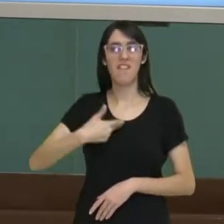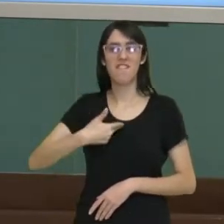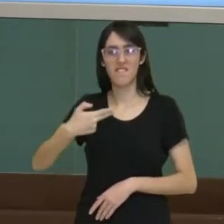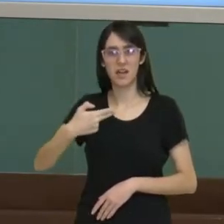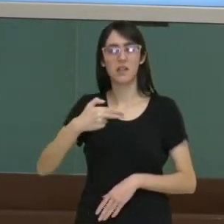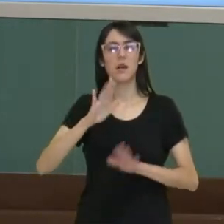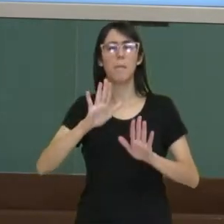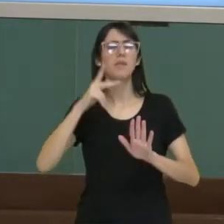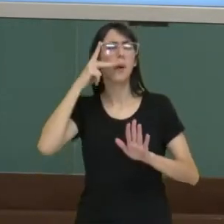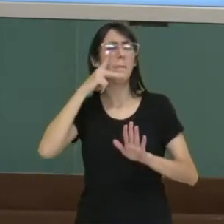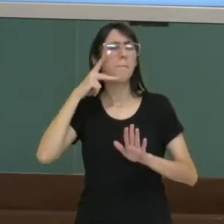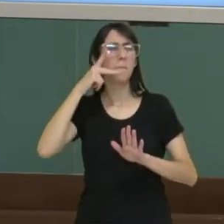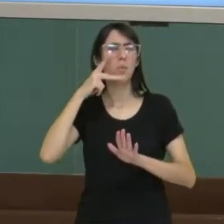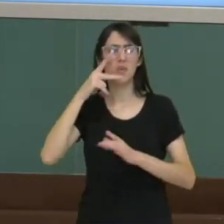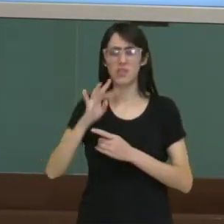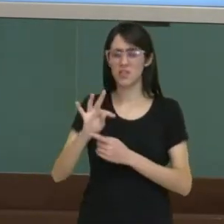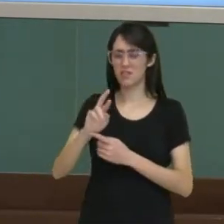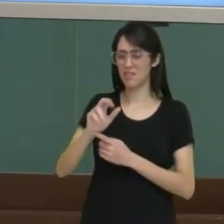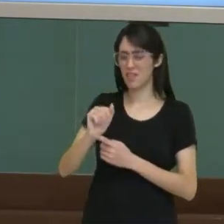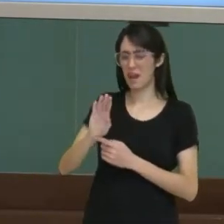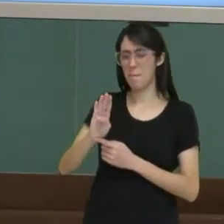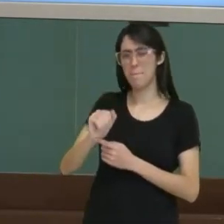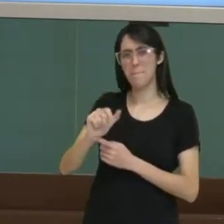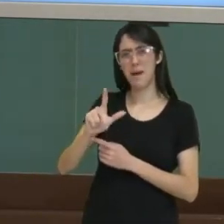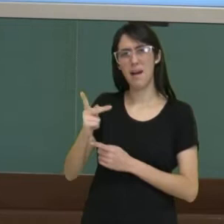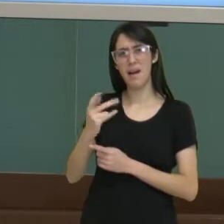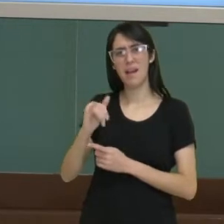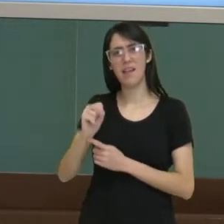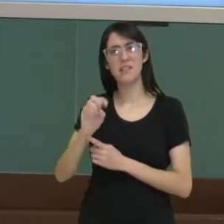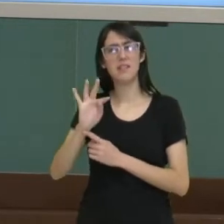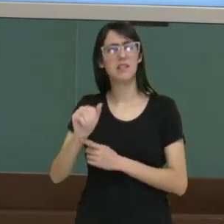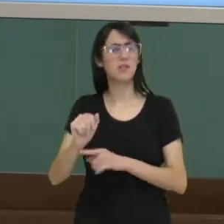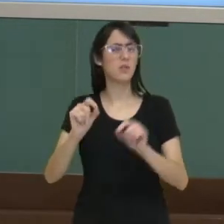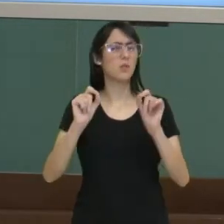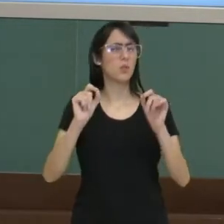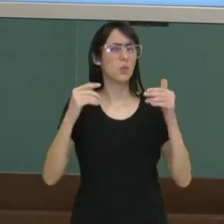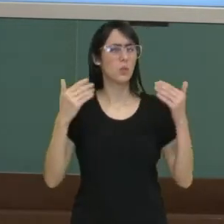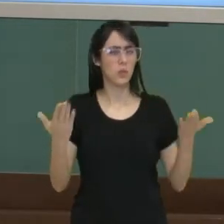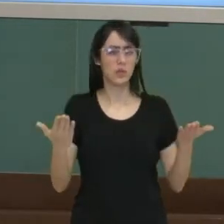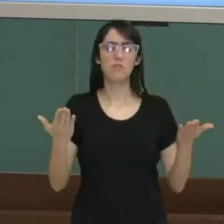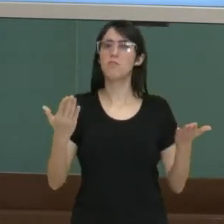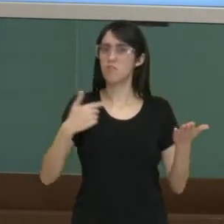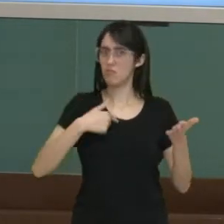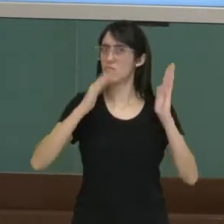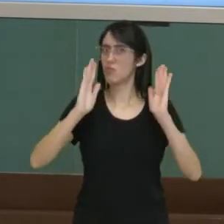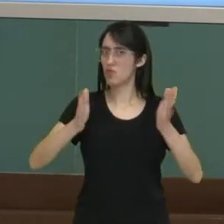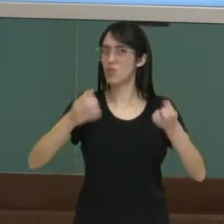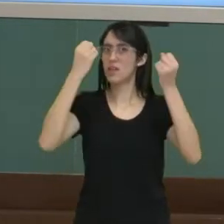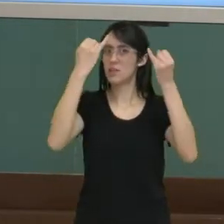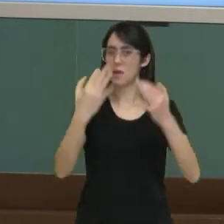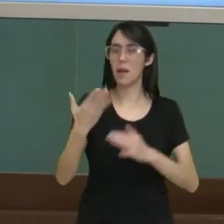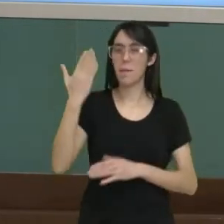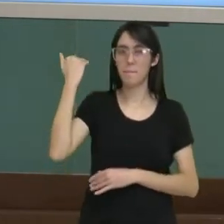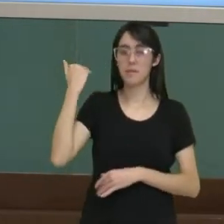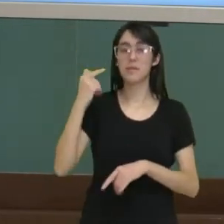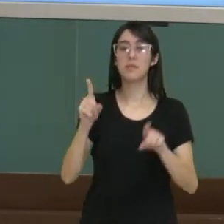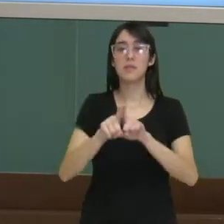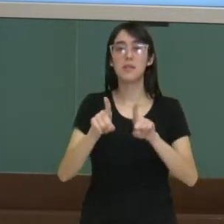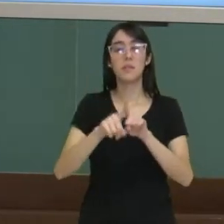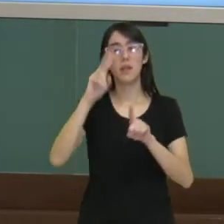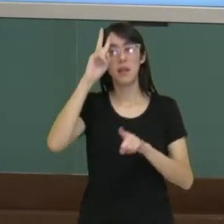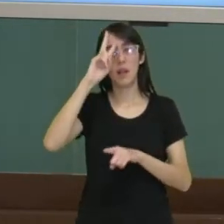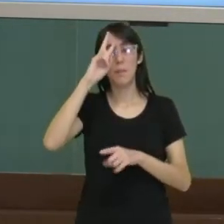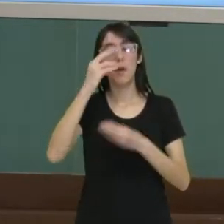trabalhista, populismo. Estão relembrando? A gente já viu esses conteúdos, hein? E analisar a cultura